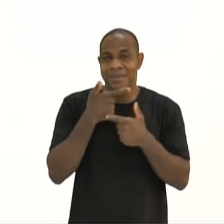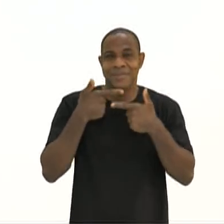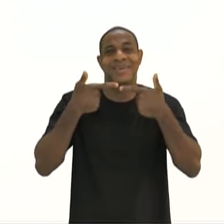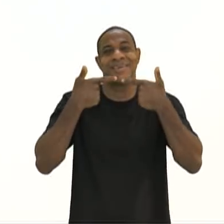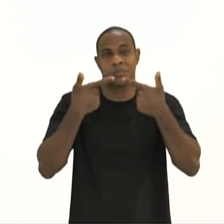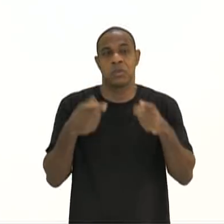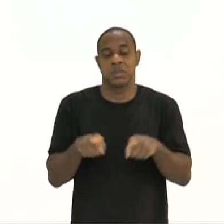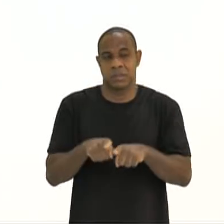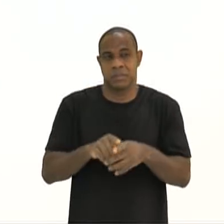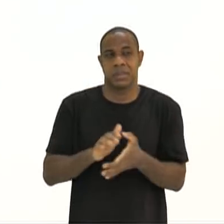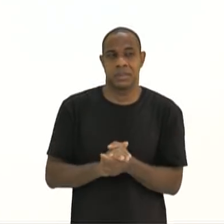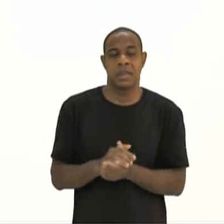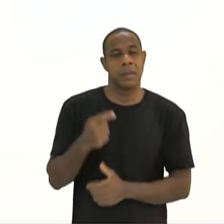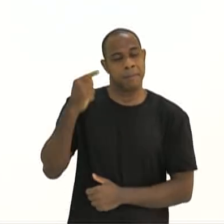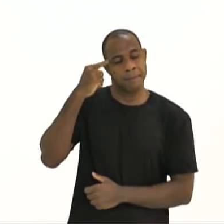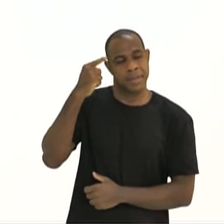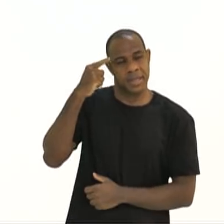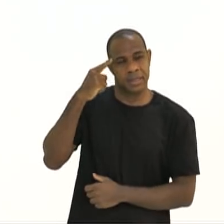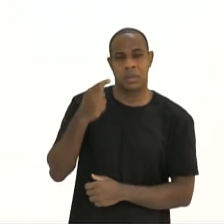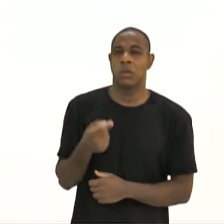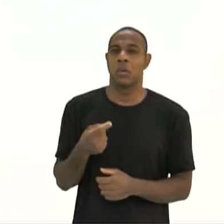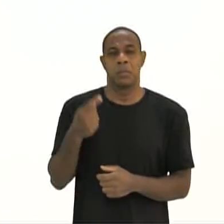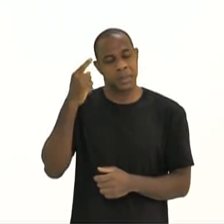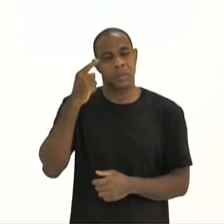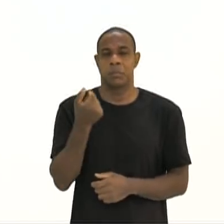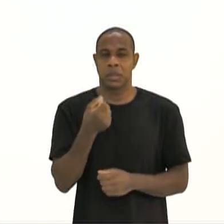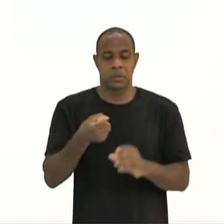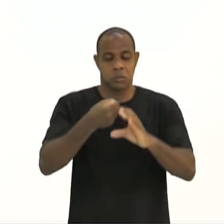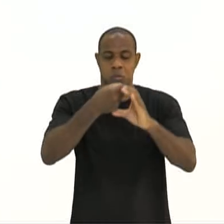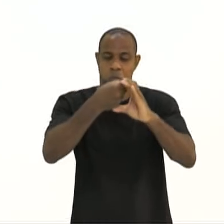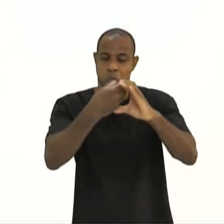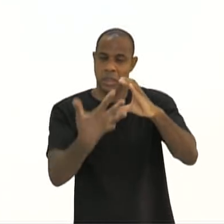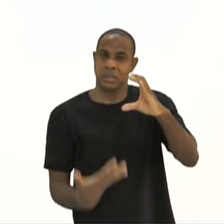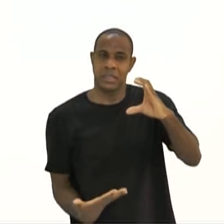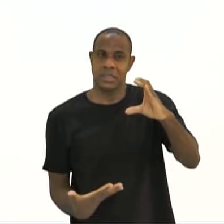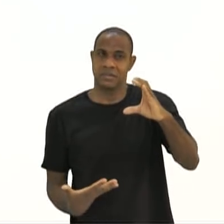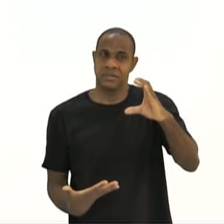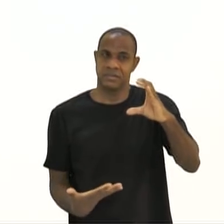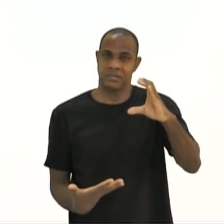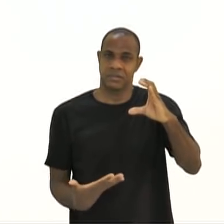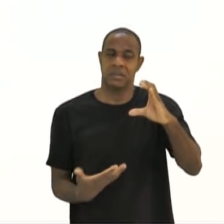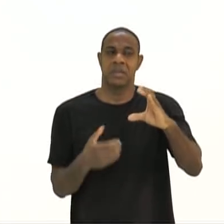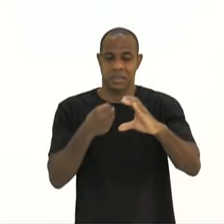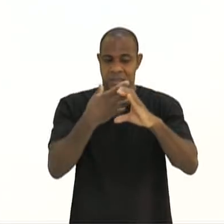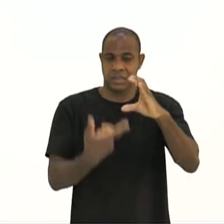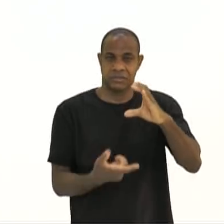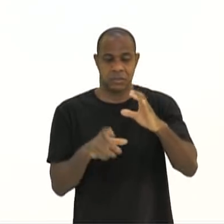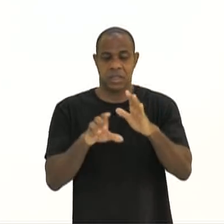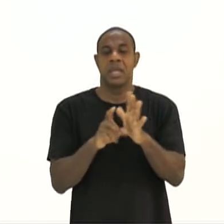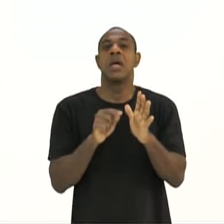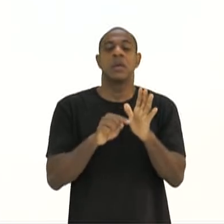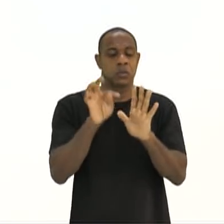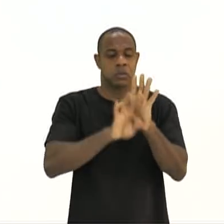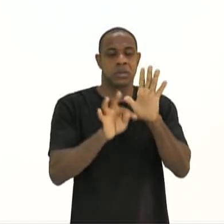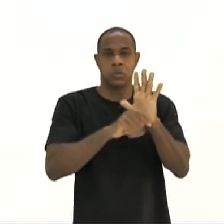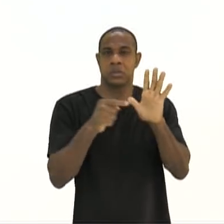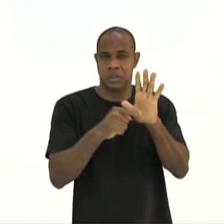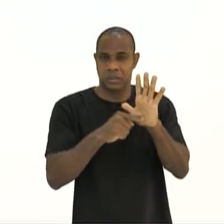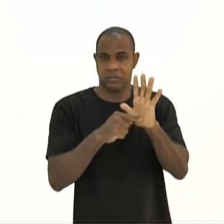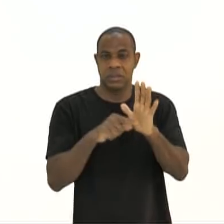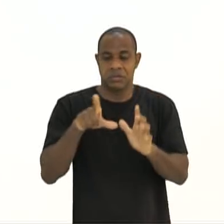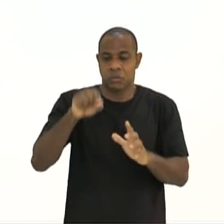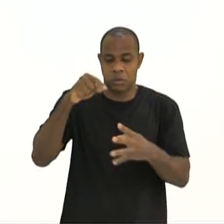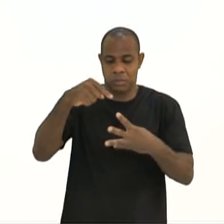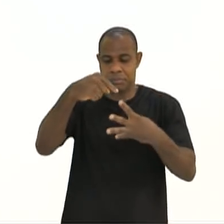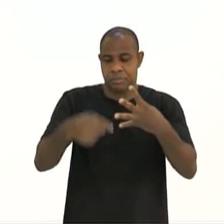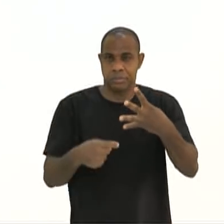irônica. Pensem um pouquinho então sobre as características dos subgêneros da crônica e assinalem uma alternativa.